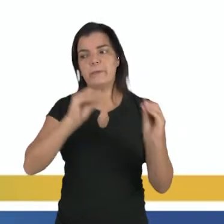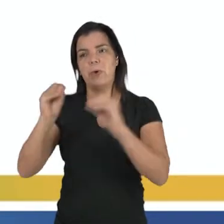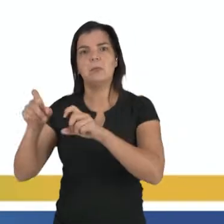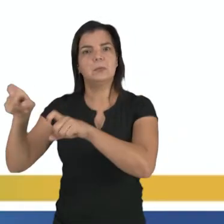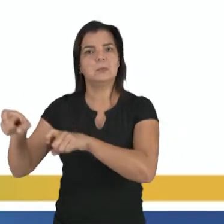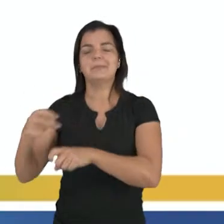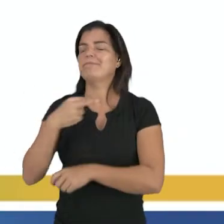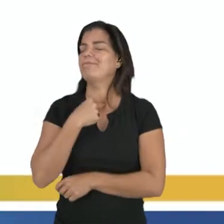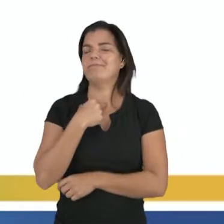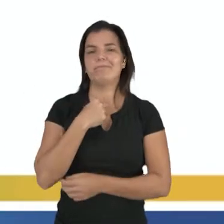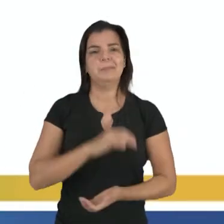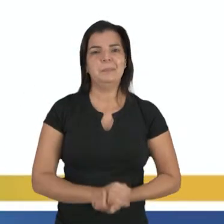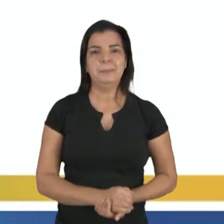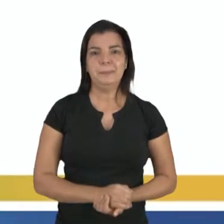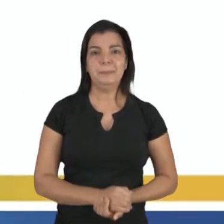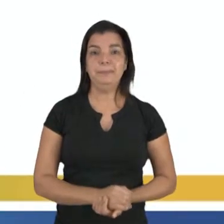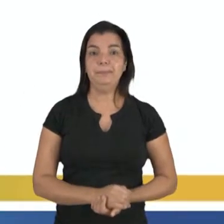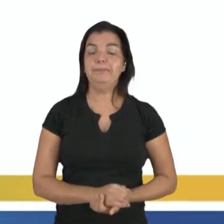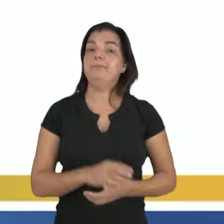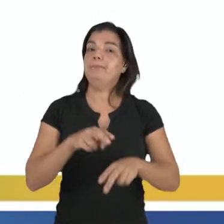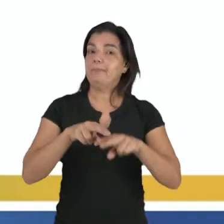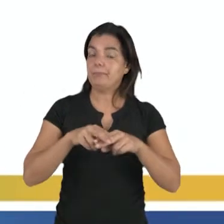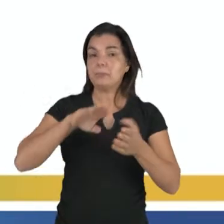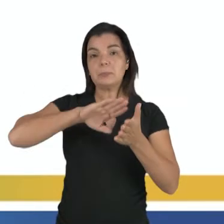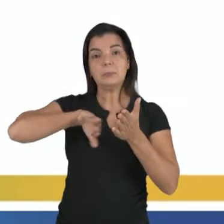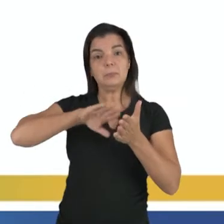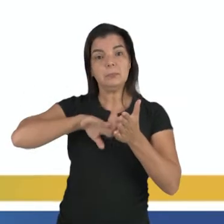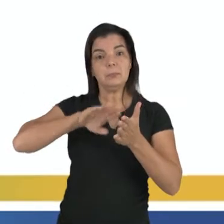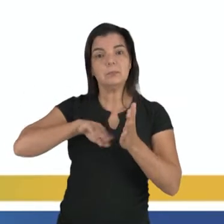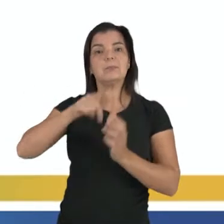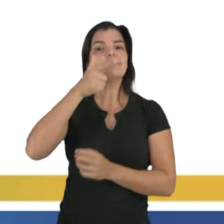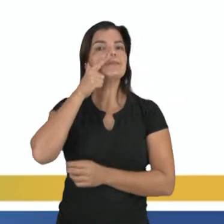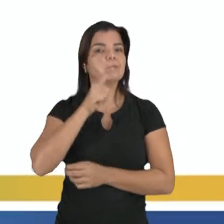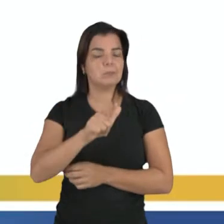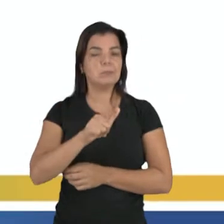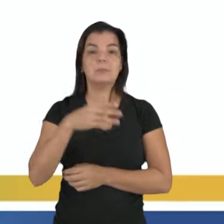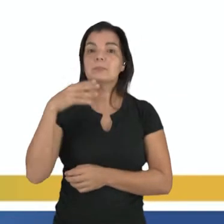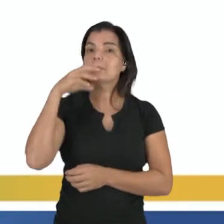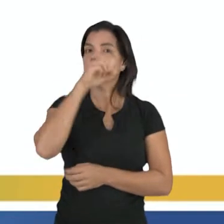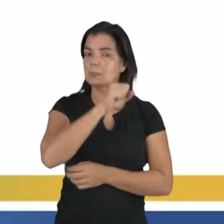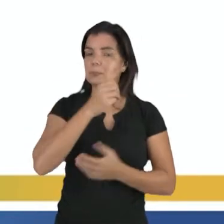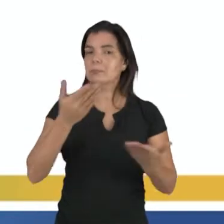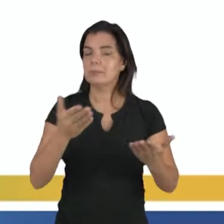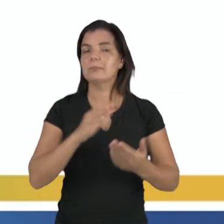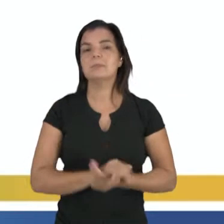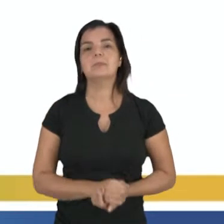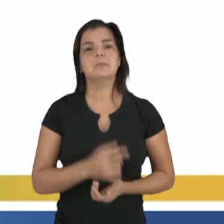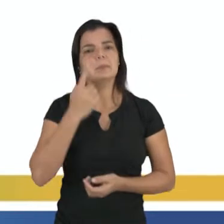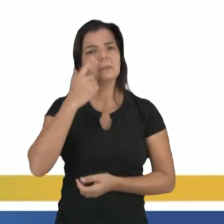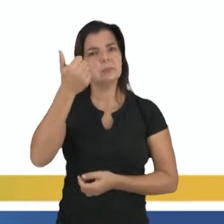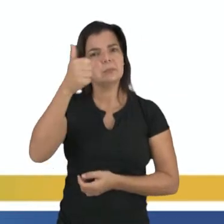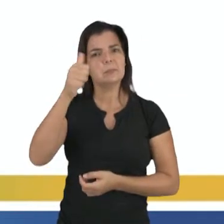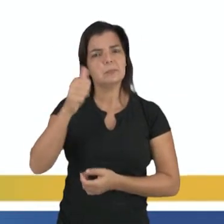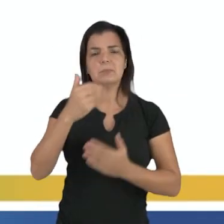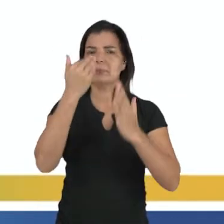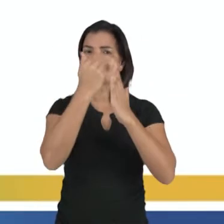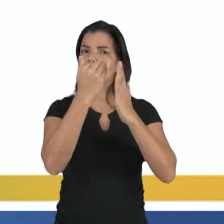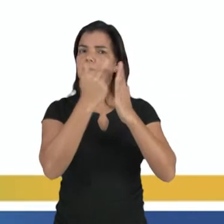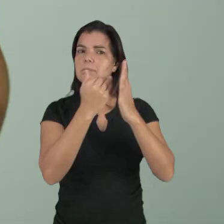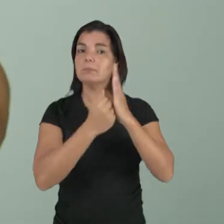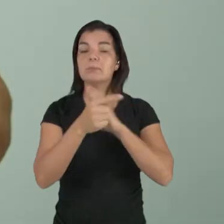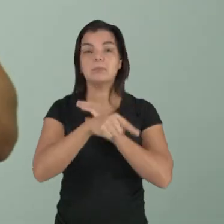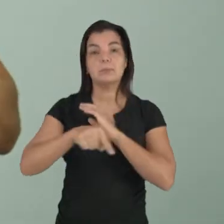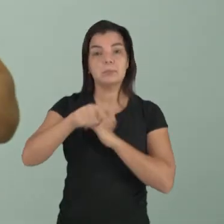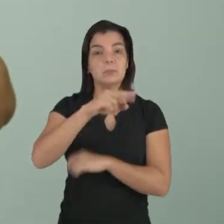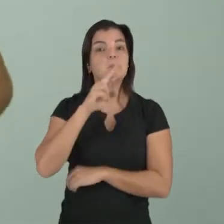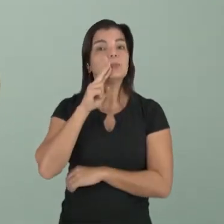não seria. Então, até por eliminação, você acertaria essa aí de cara, né? Você vai analisando passo a passo, e quando você